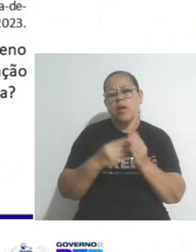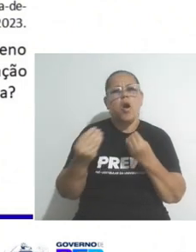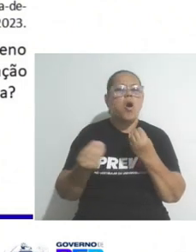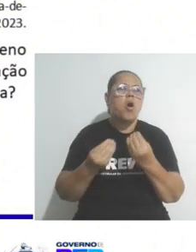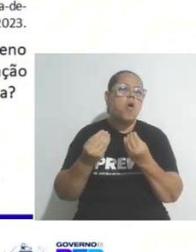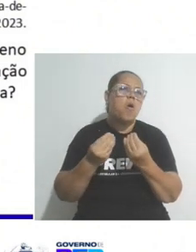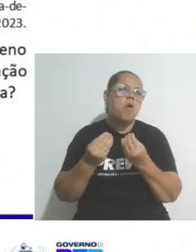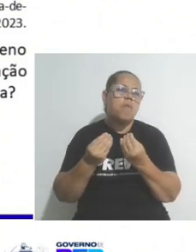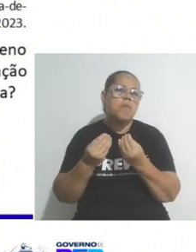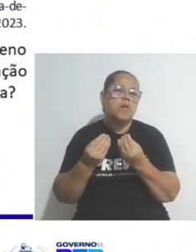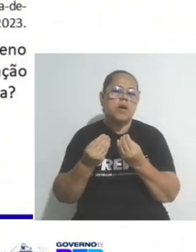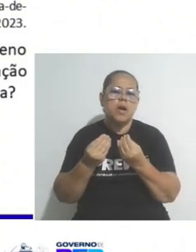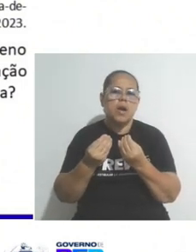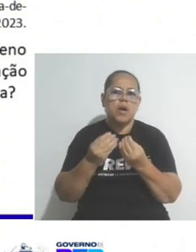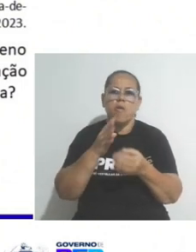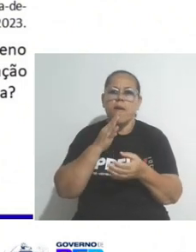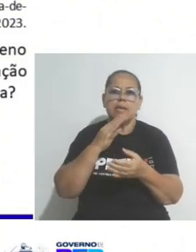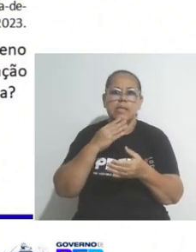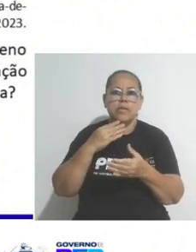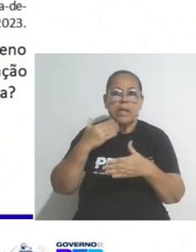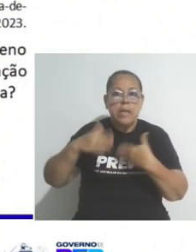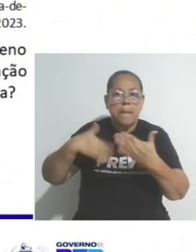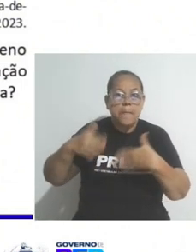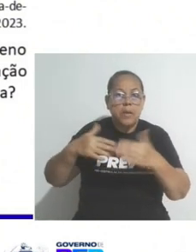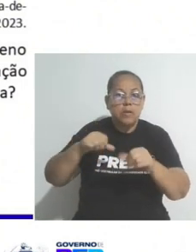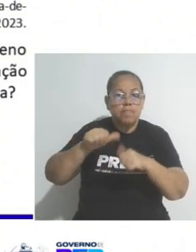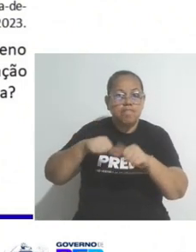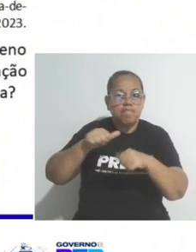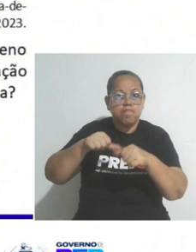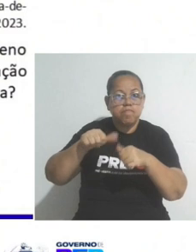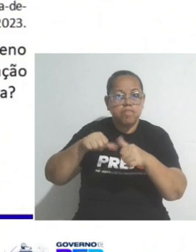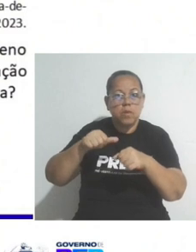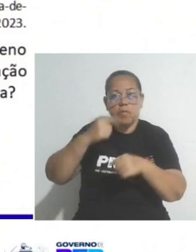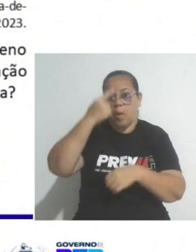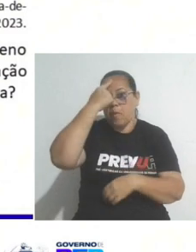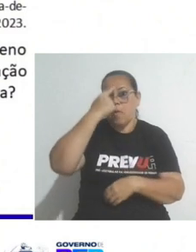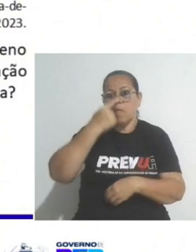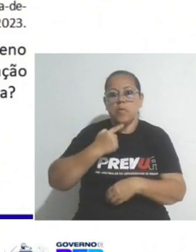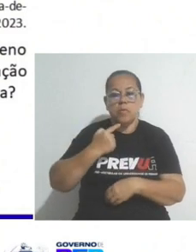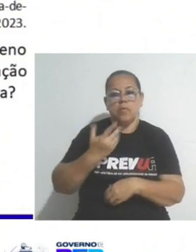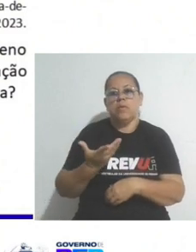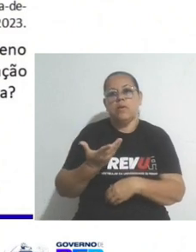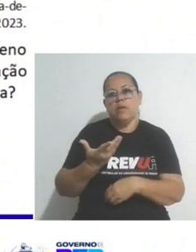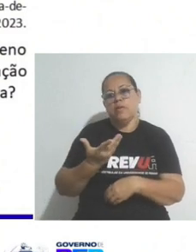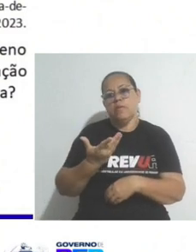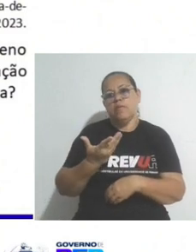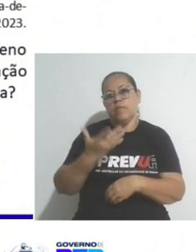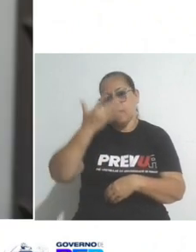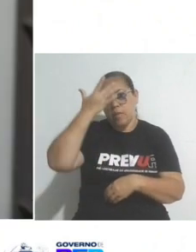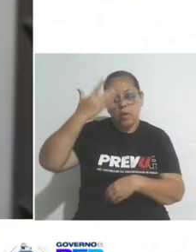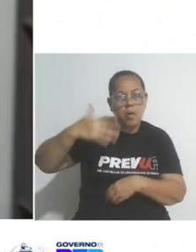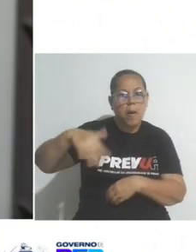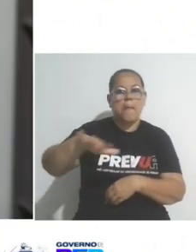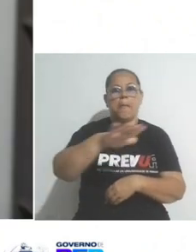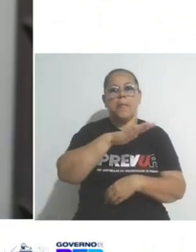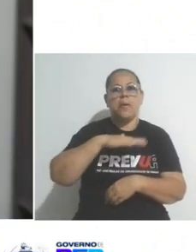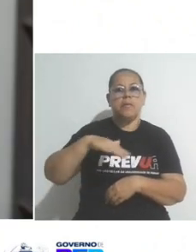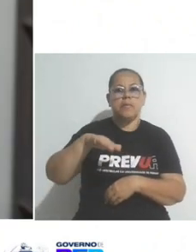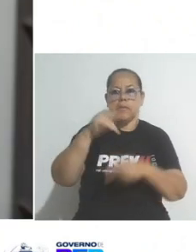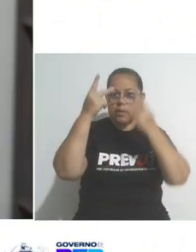conhecido o processo de alteração do perfil etário de uma população